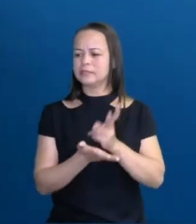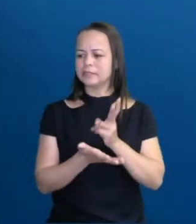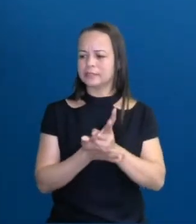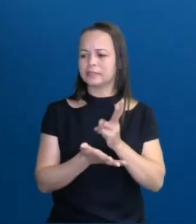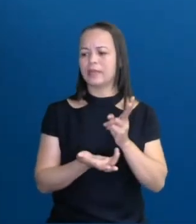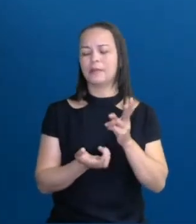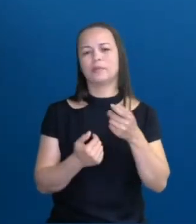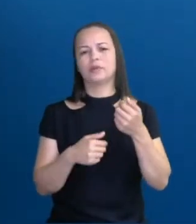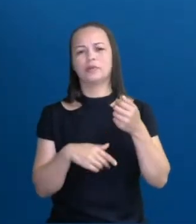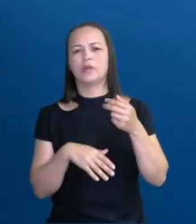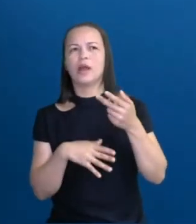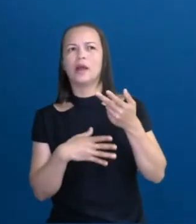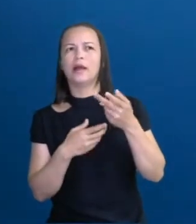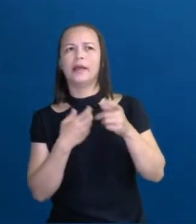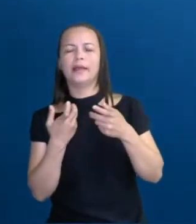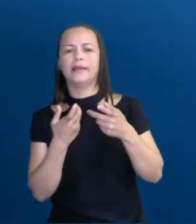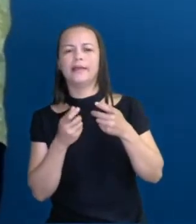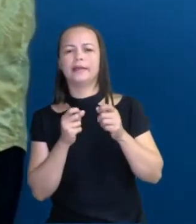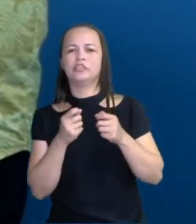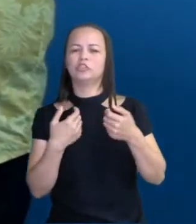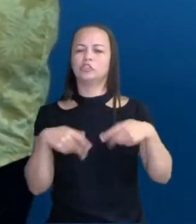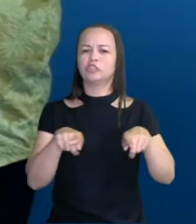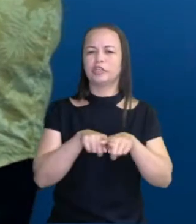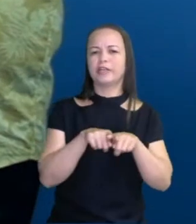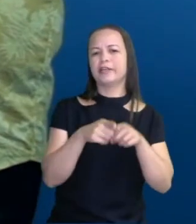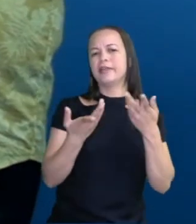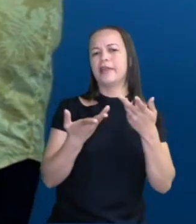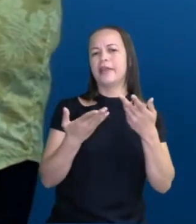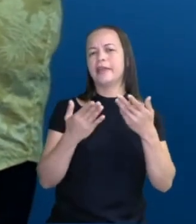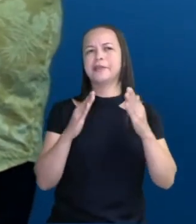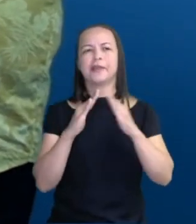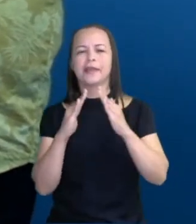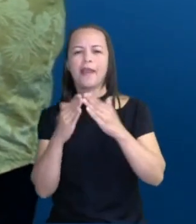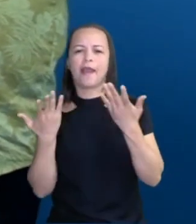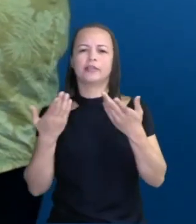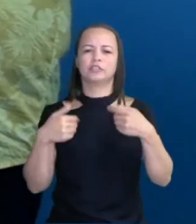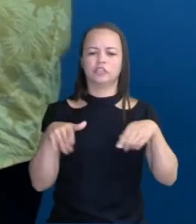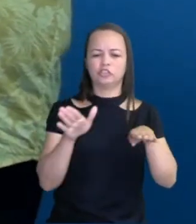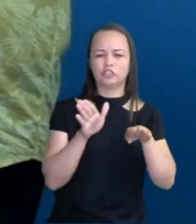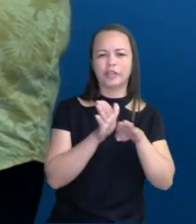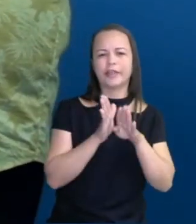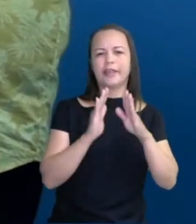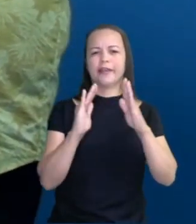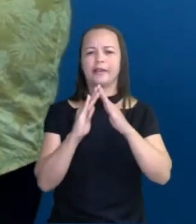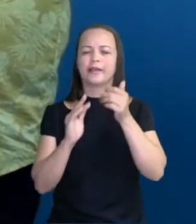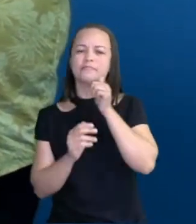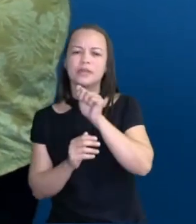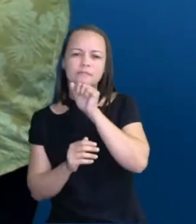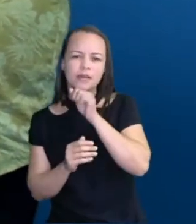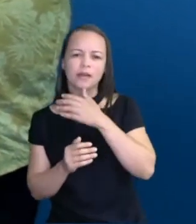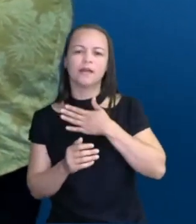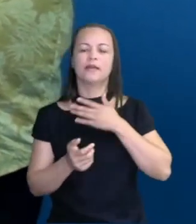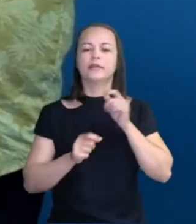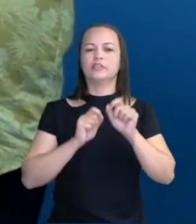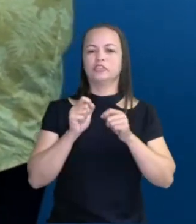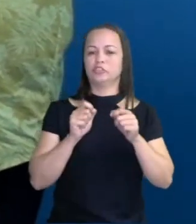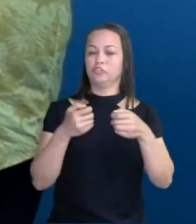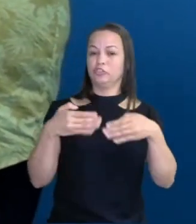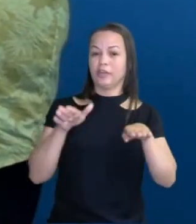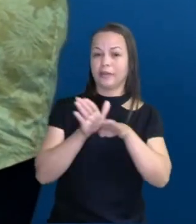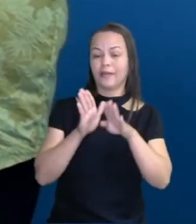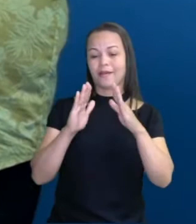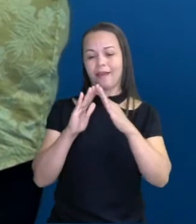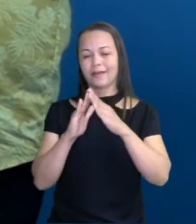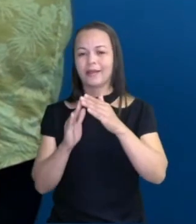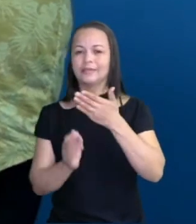preposição na em a cheguei em casa cheguei na casa da minha mãe Cheguei na casa da minha amiga tá